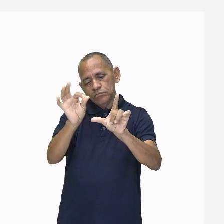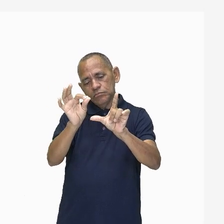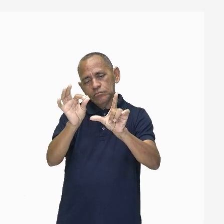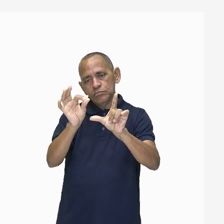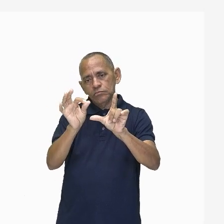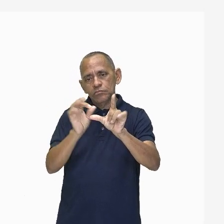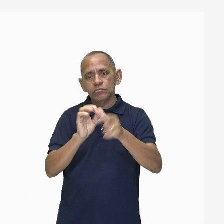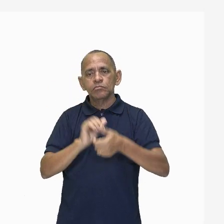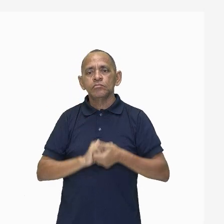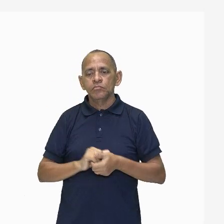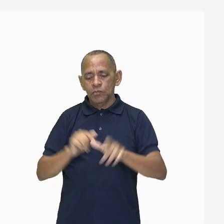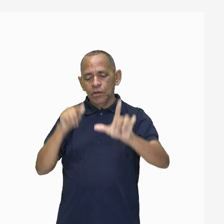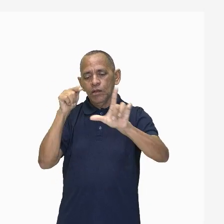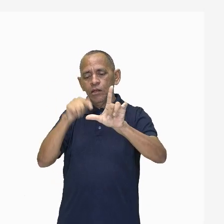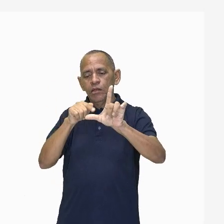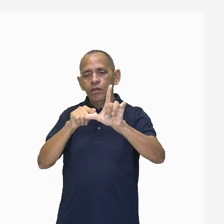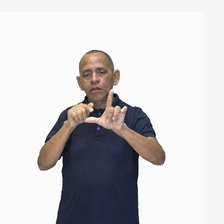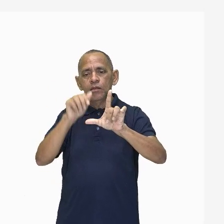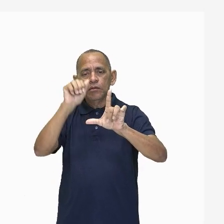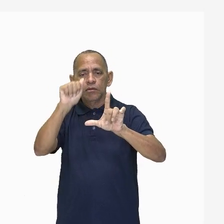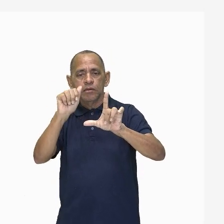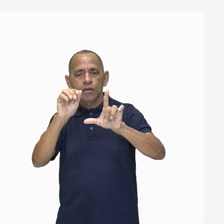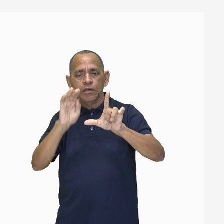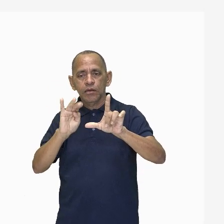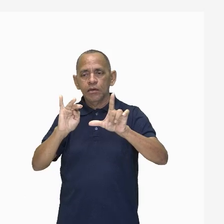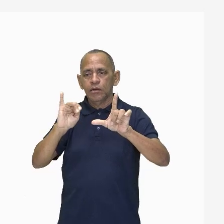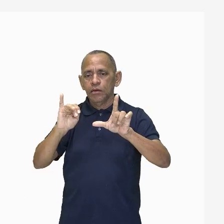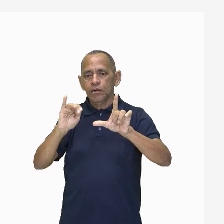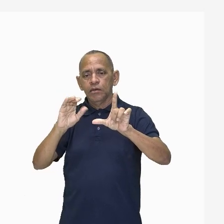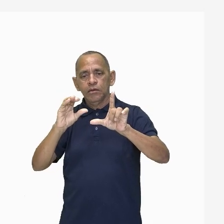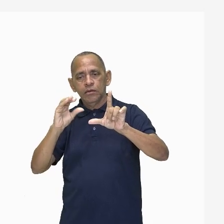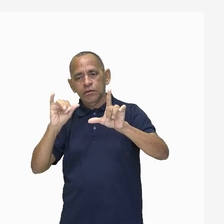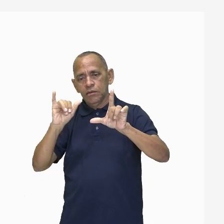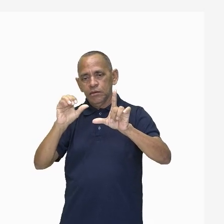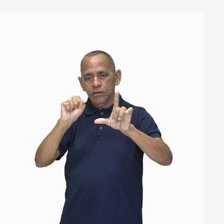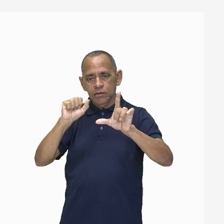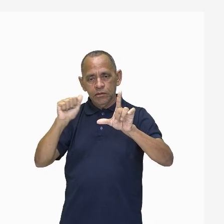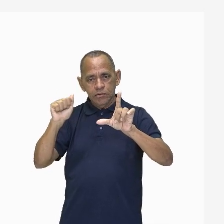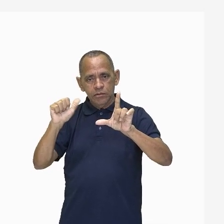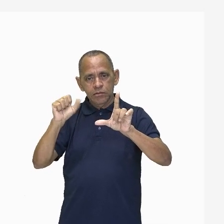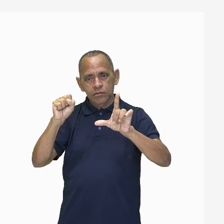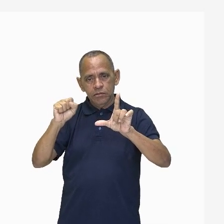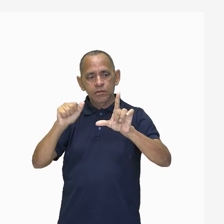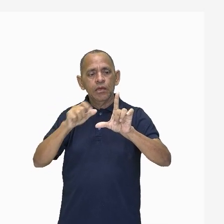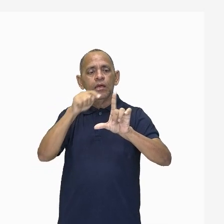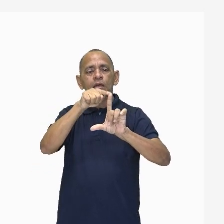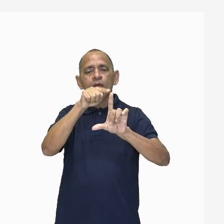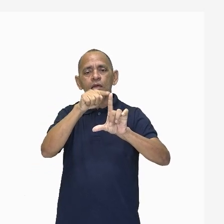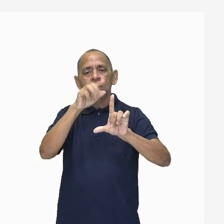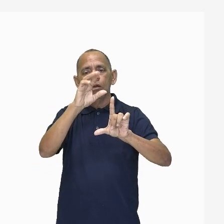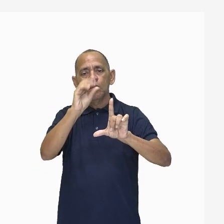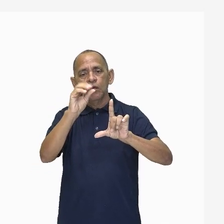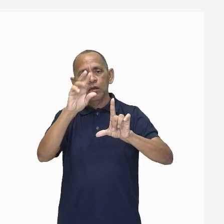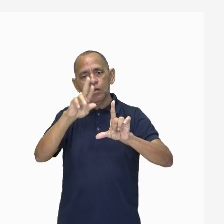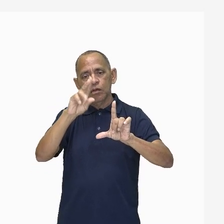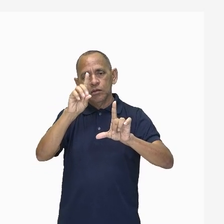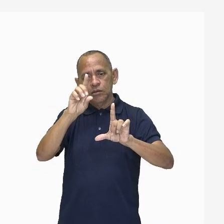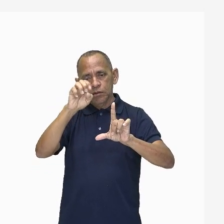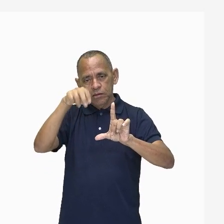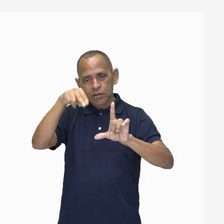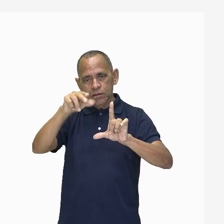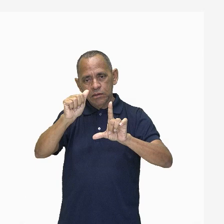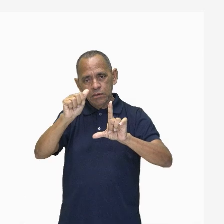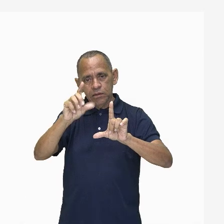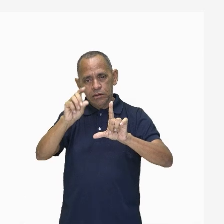abscissas, ok? E o ponto em que ele intersecta o eixo de y. Porque com esses 2 pontos, o que eu faço? Eu traço a reta,